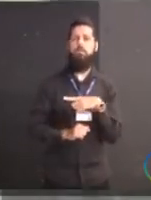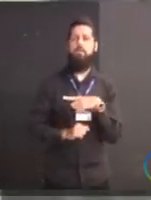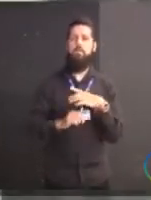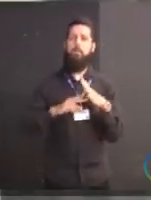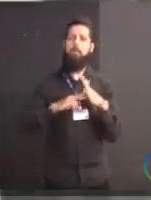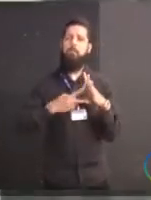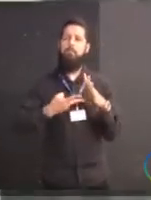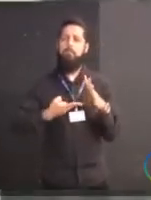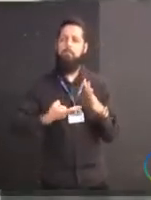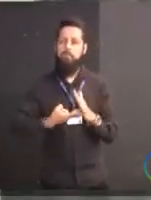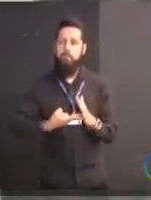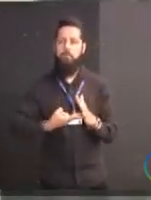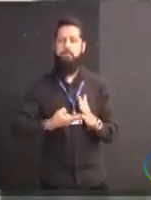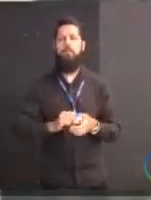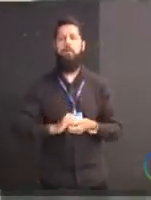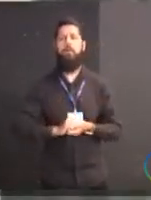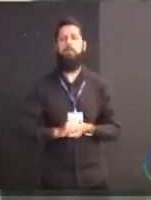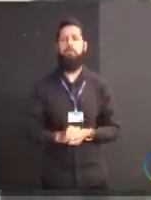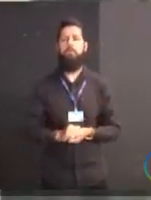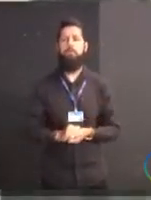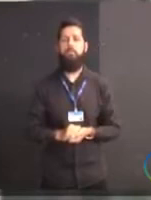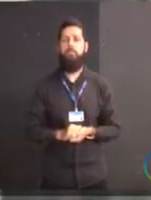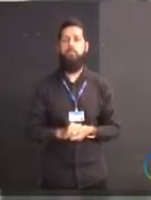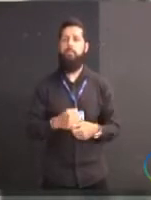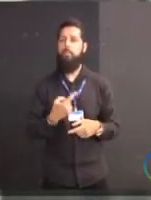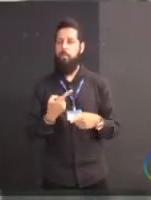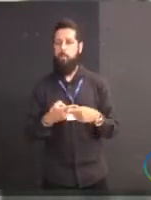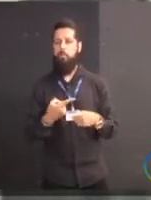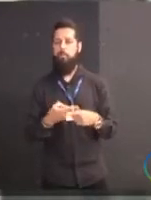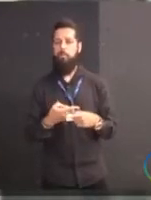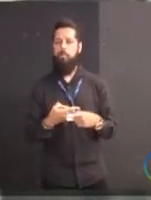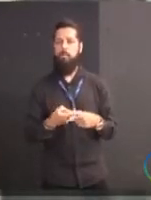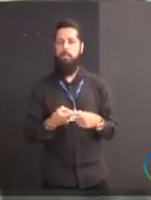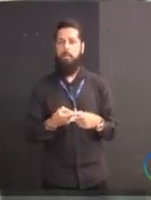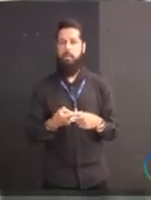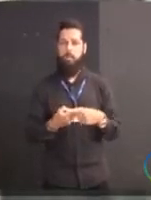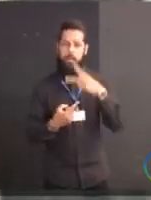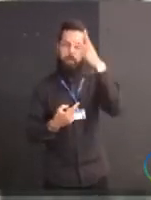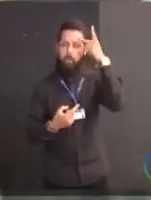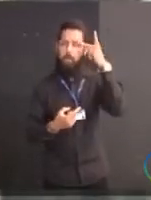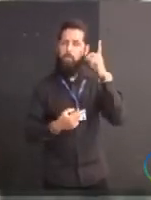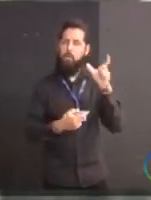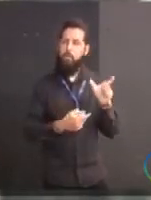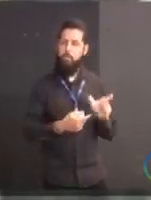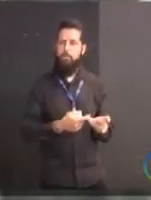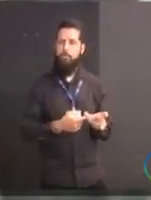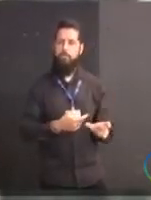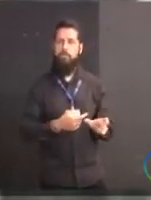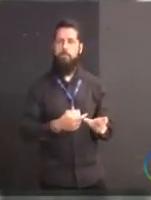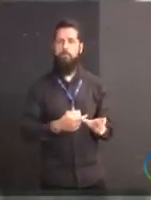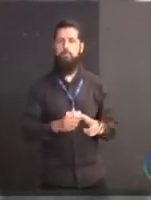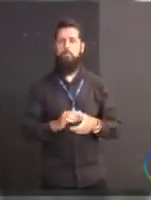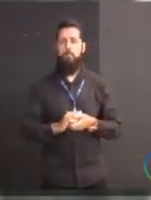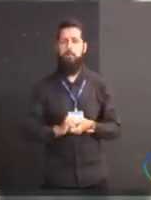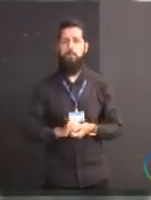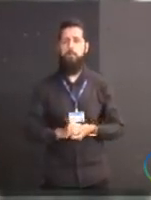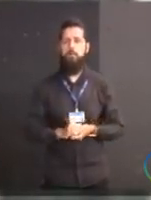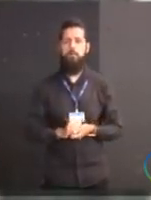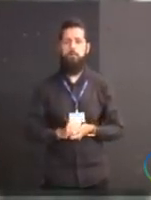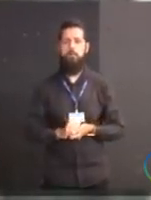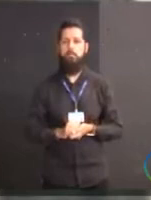significado nesse sentido. Eu fui como uma pessoa de hábitos simples,